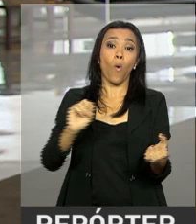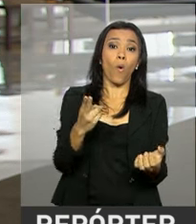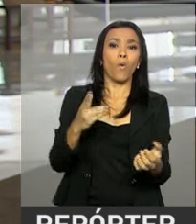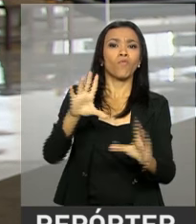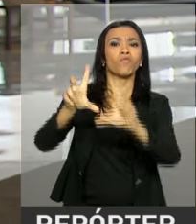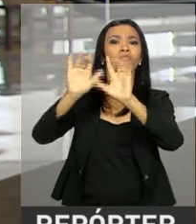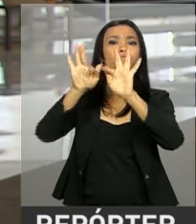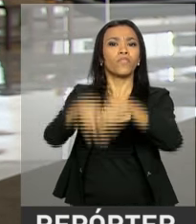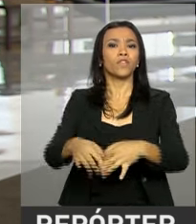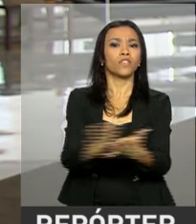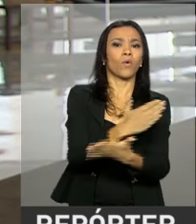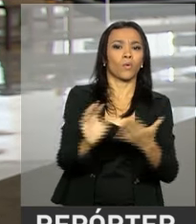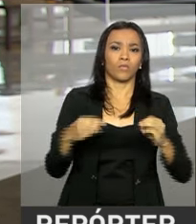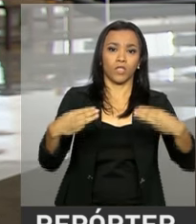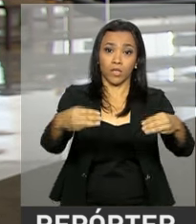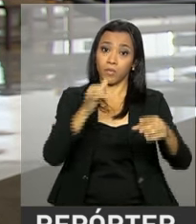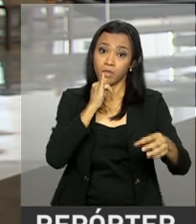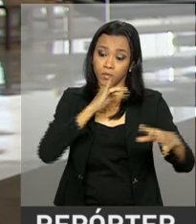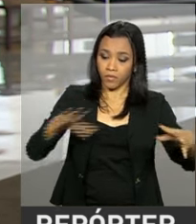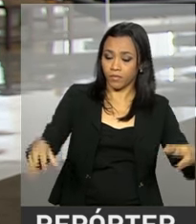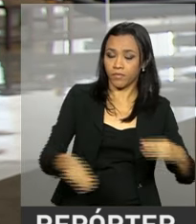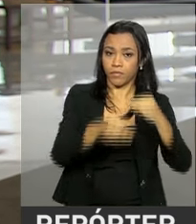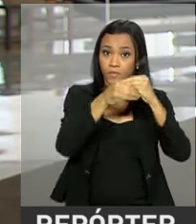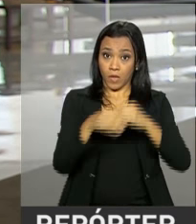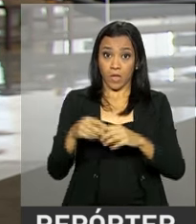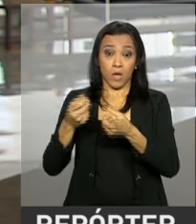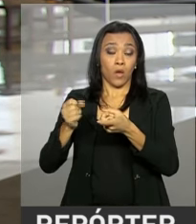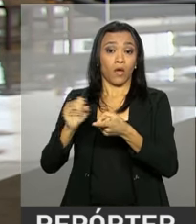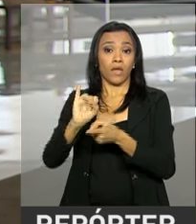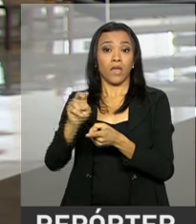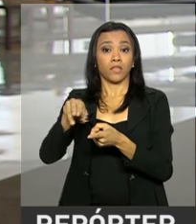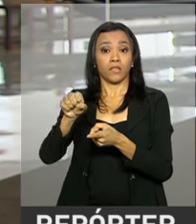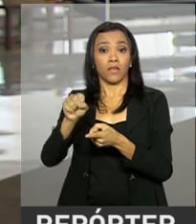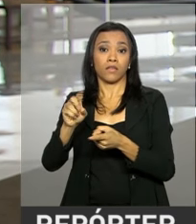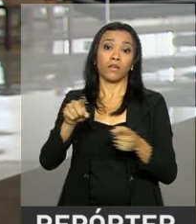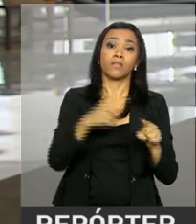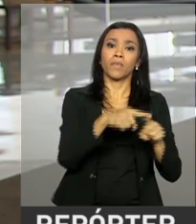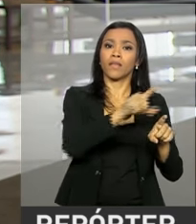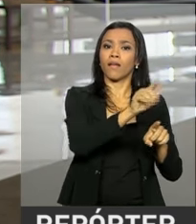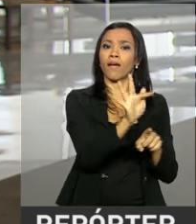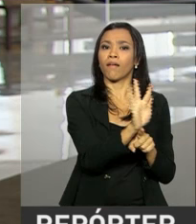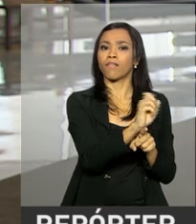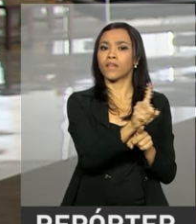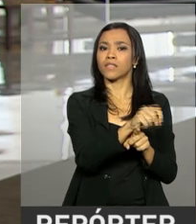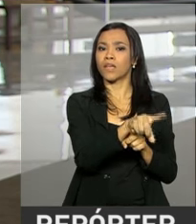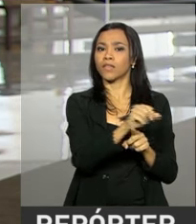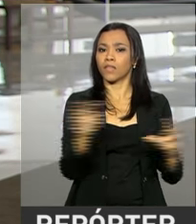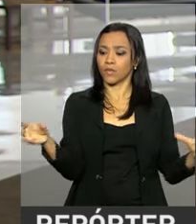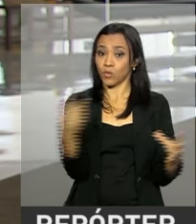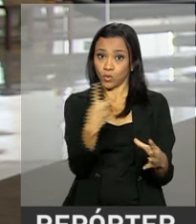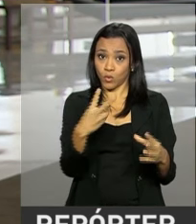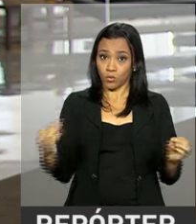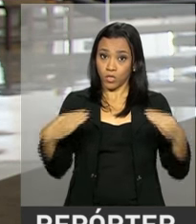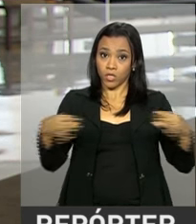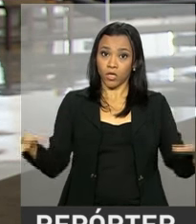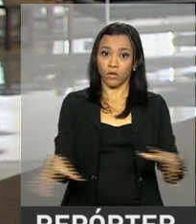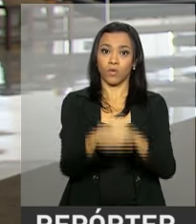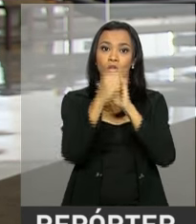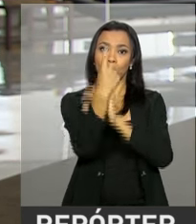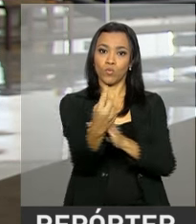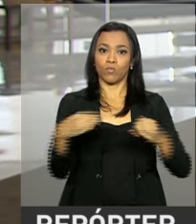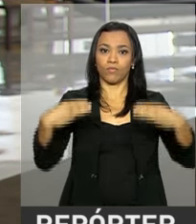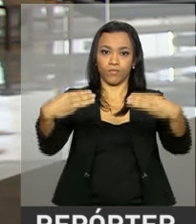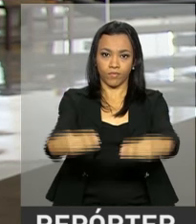como por exemplo a incorporação do Ministério da Previdência ao Ministério da Fazenda e também a transformação da Controladoria Geral da União em